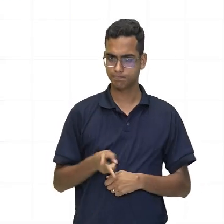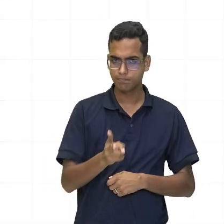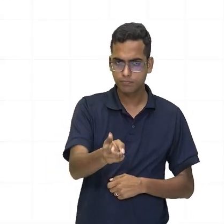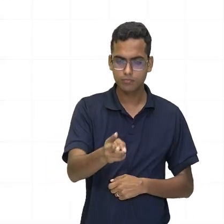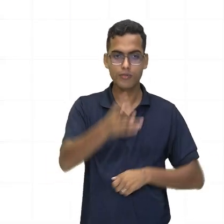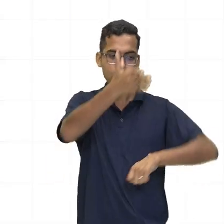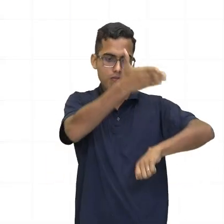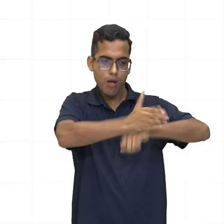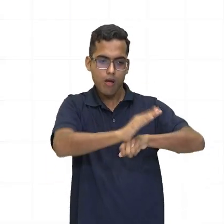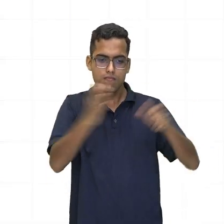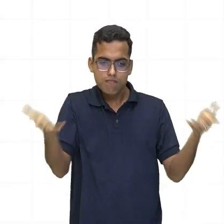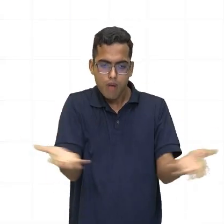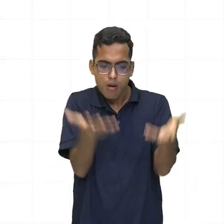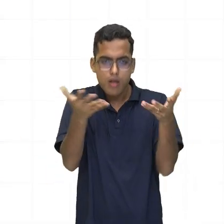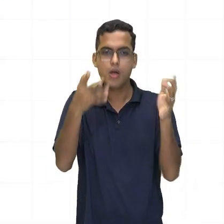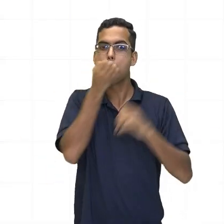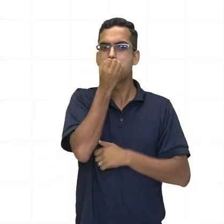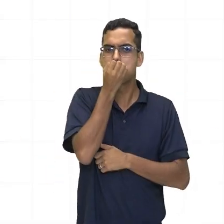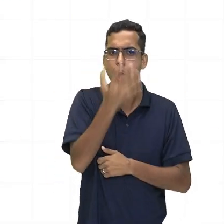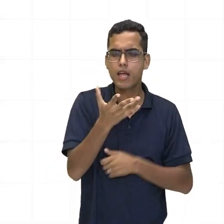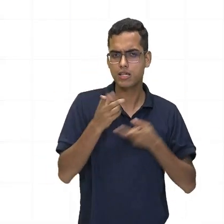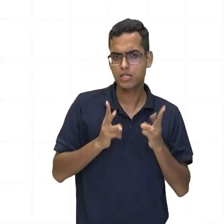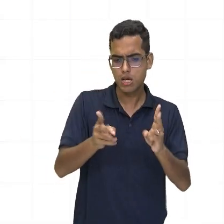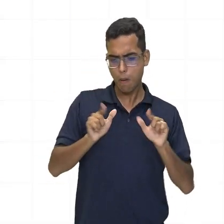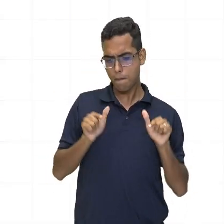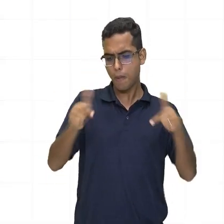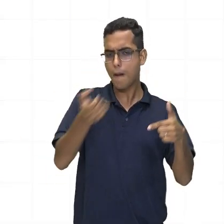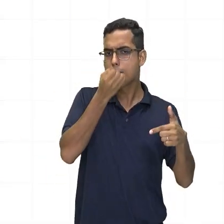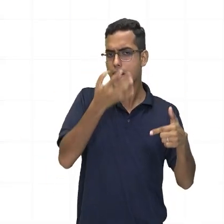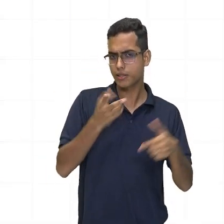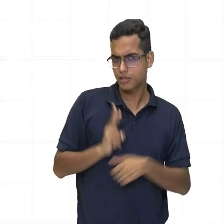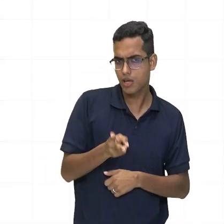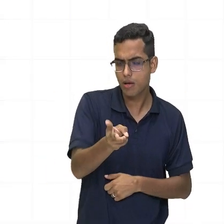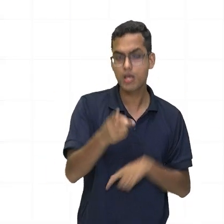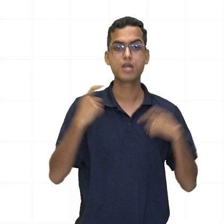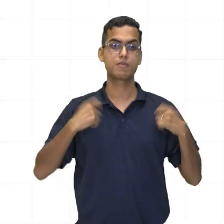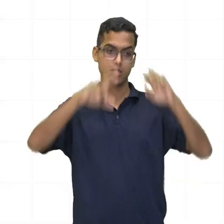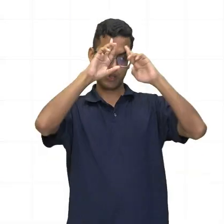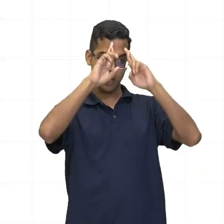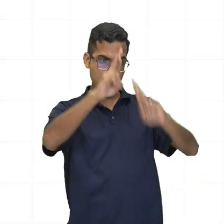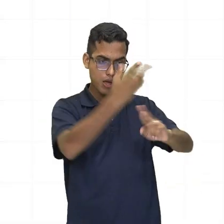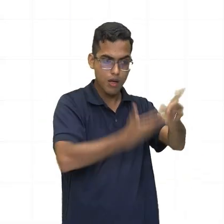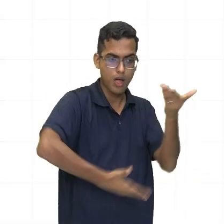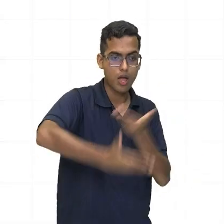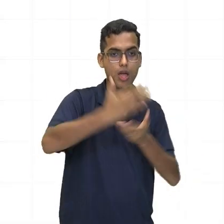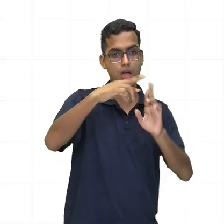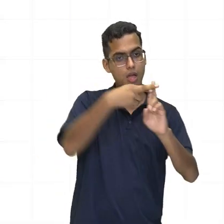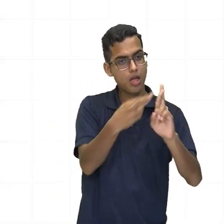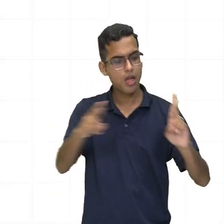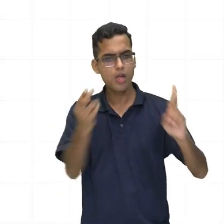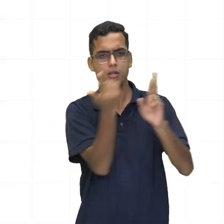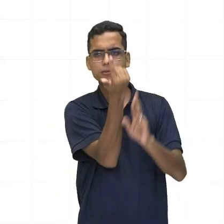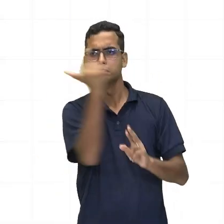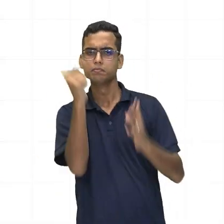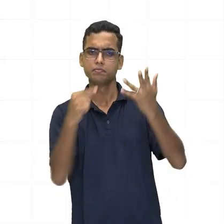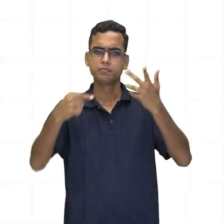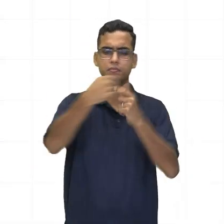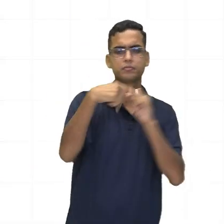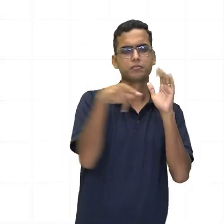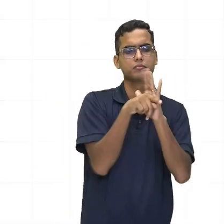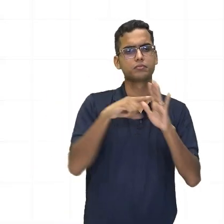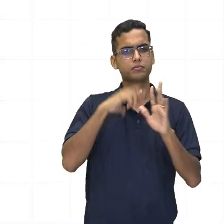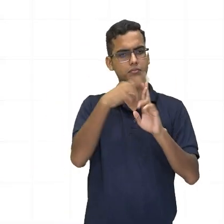bem é incentivar, inclusive, a respeitar outras religiões, outras formas de vida, outras formas de se